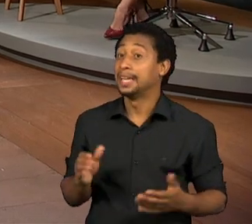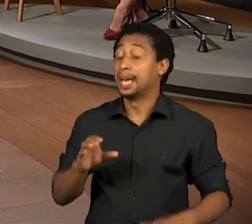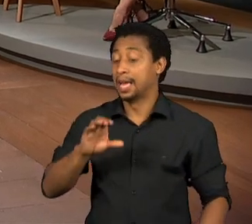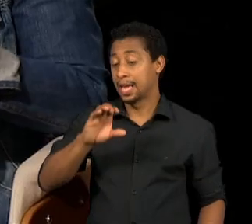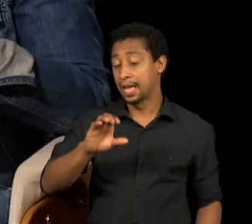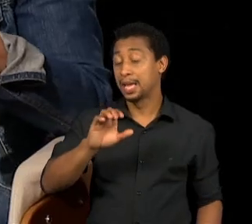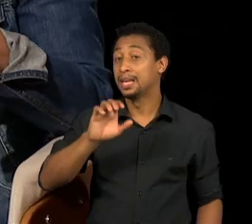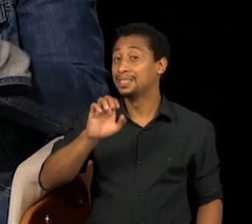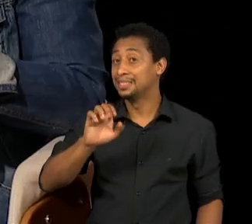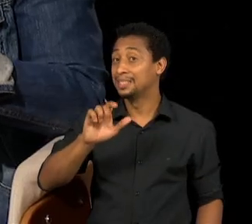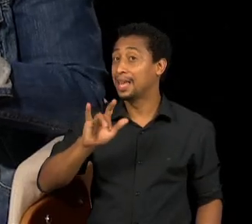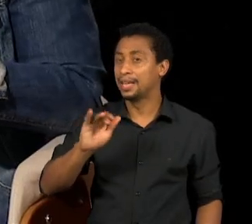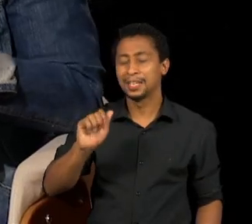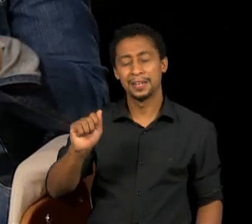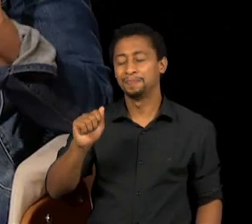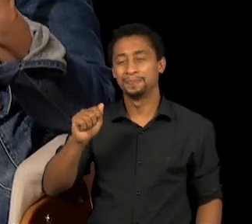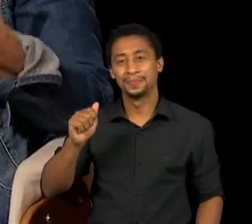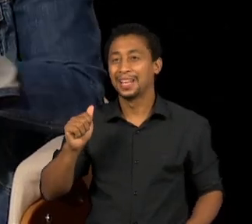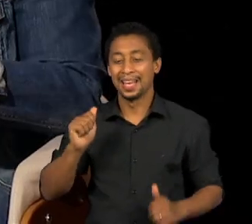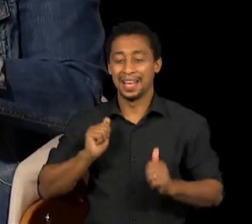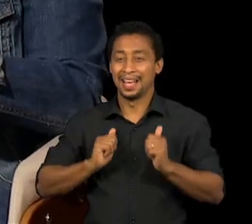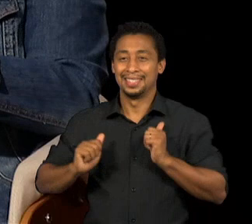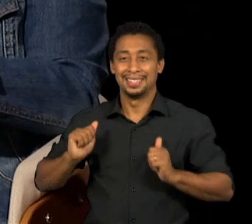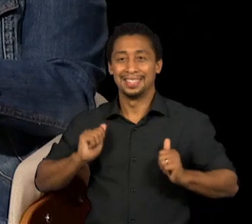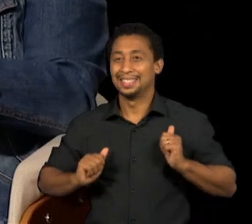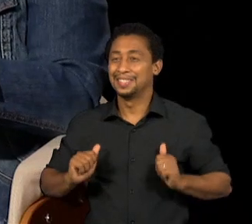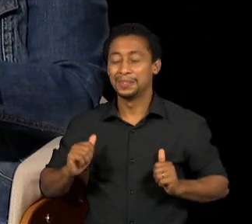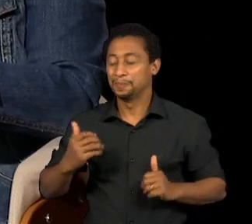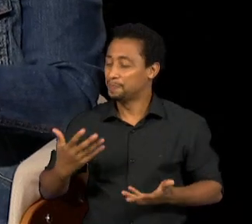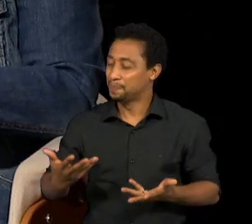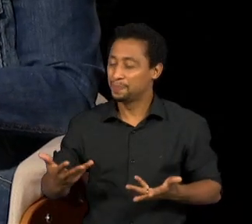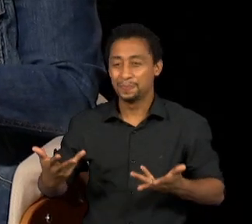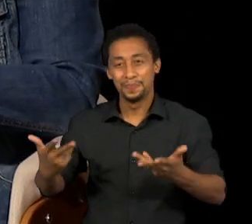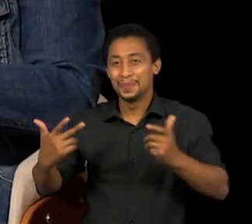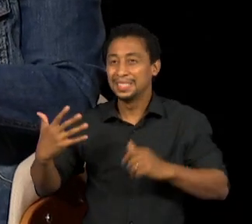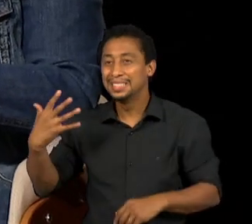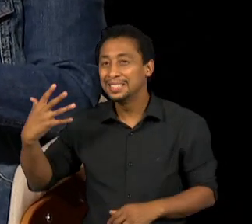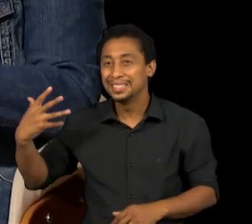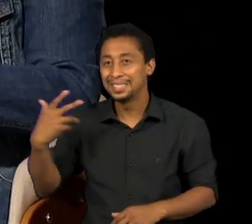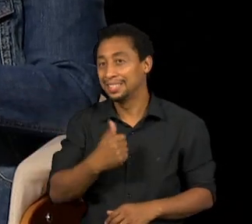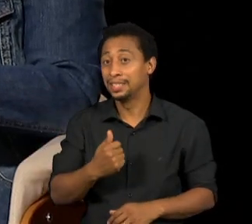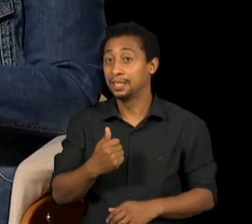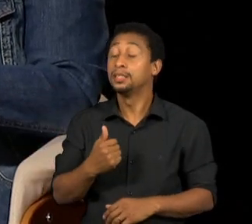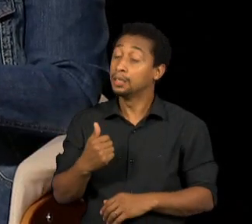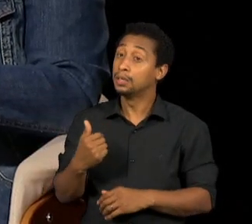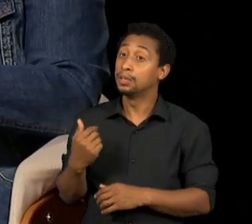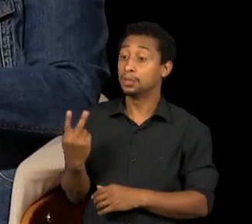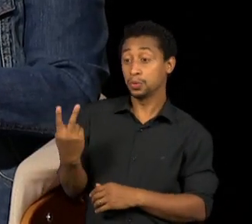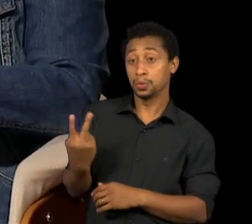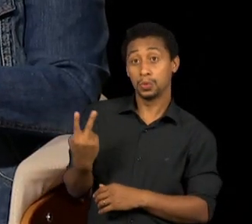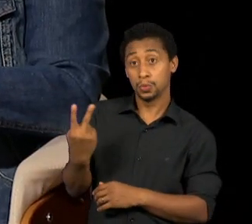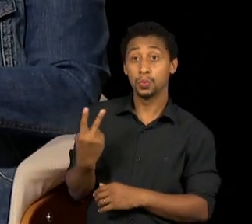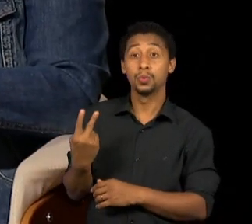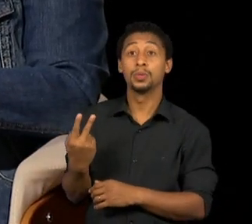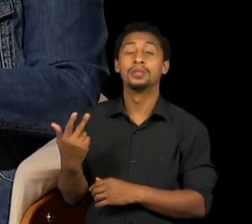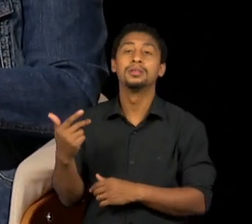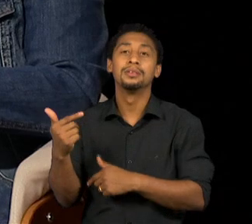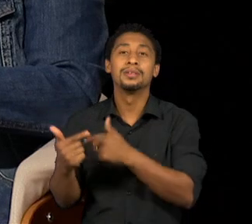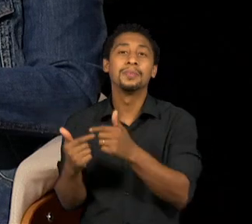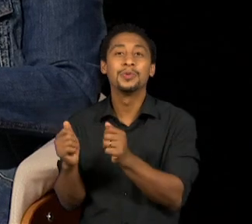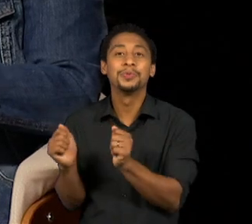pessoa linda, gente. Linda, uma coisa. E eu fiz um trabalho com ela na